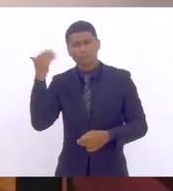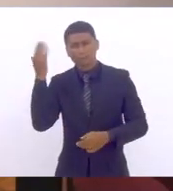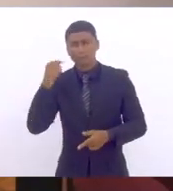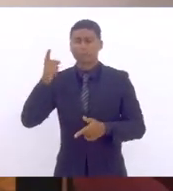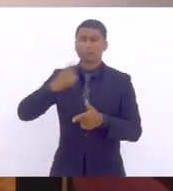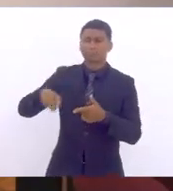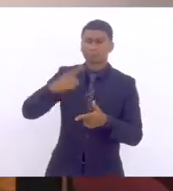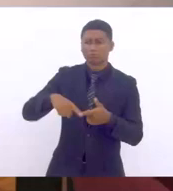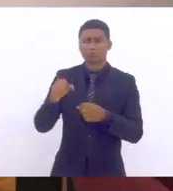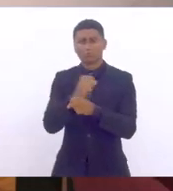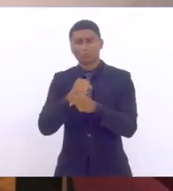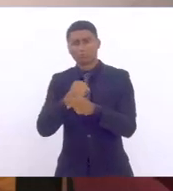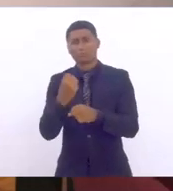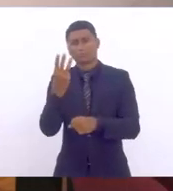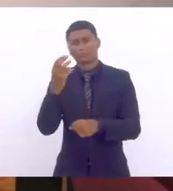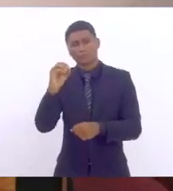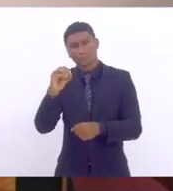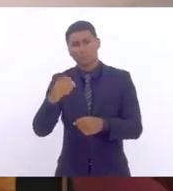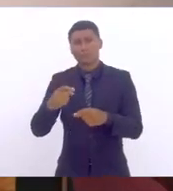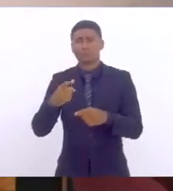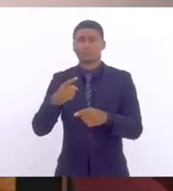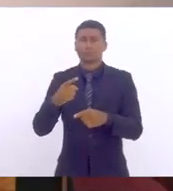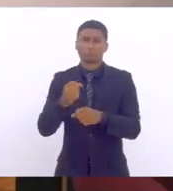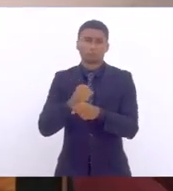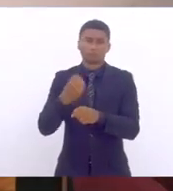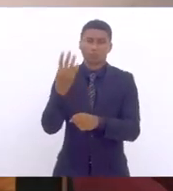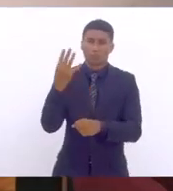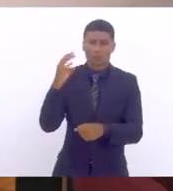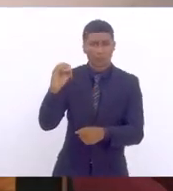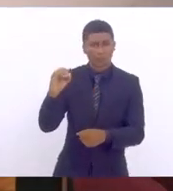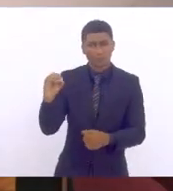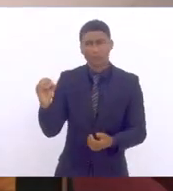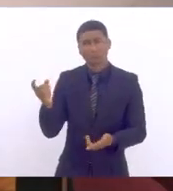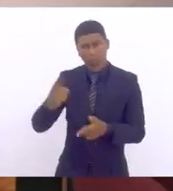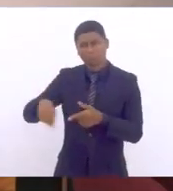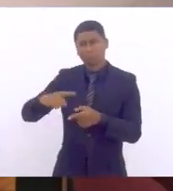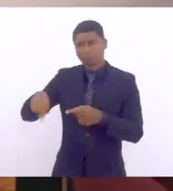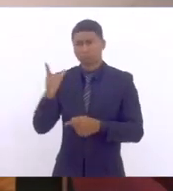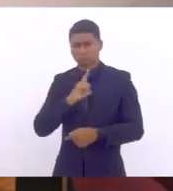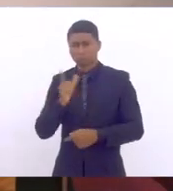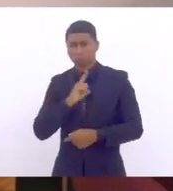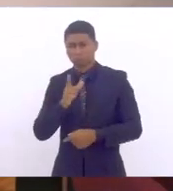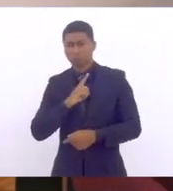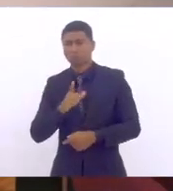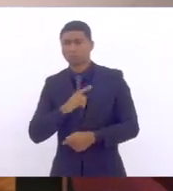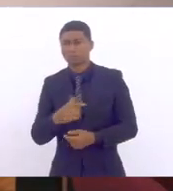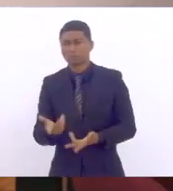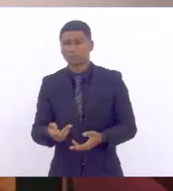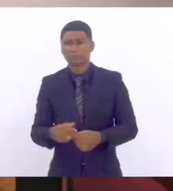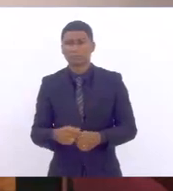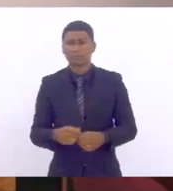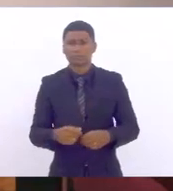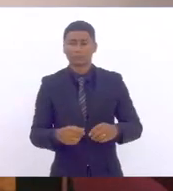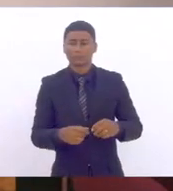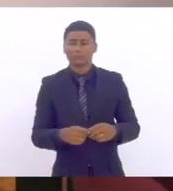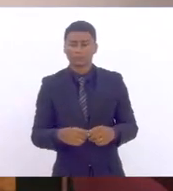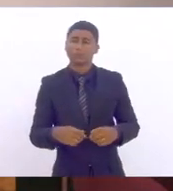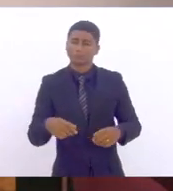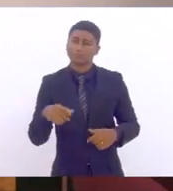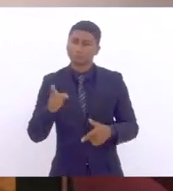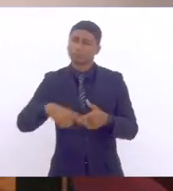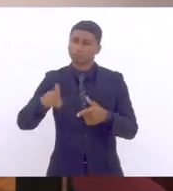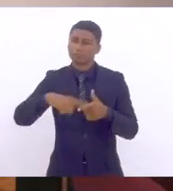há 30, 40 anos atrás, também tinham. Na época de Dulce Rosalina, de Tarzan, de Paulista, de Jaime de Carvalho, também